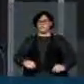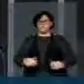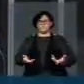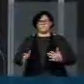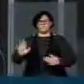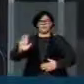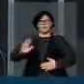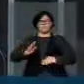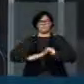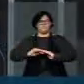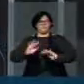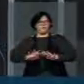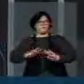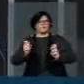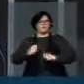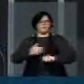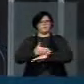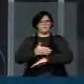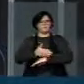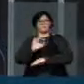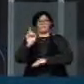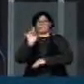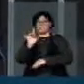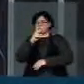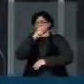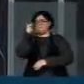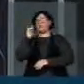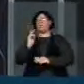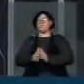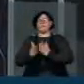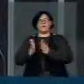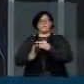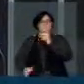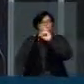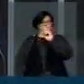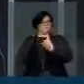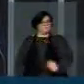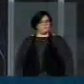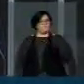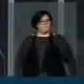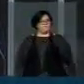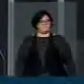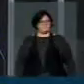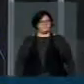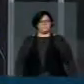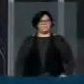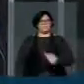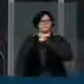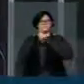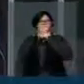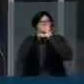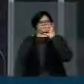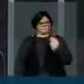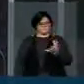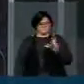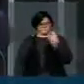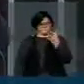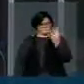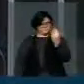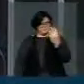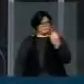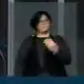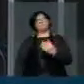não é só, nem é principalmente o desvalido da sociedade. Há muitos